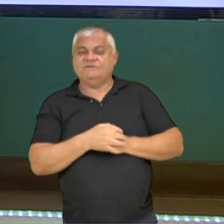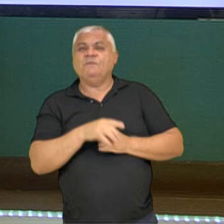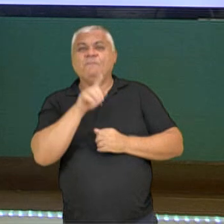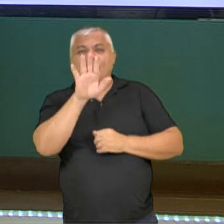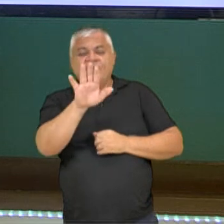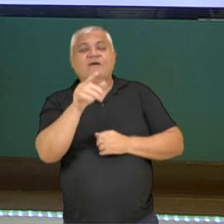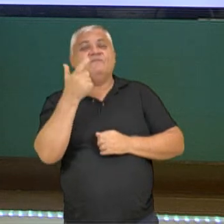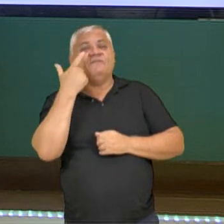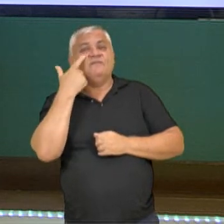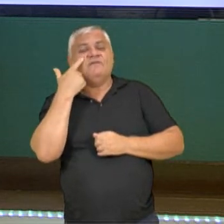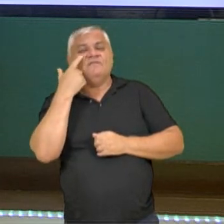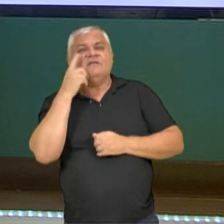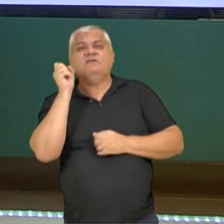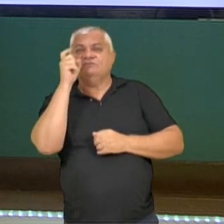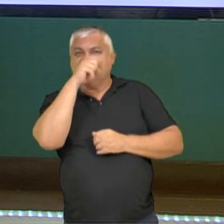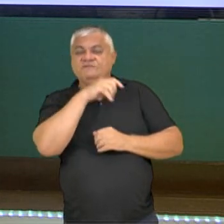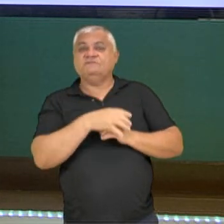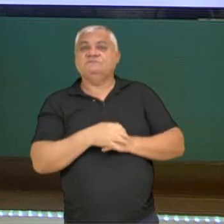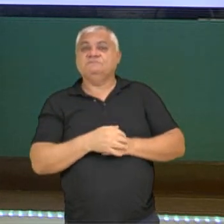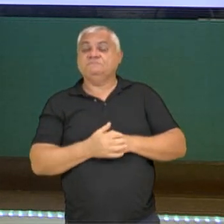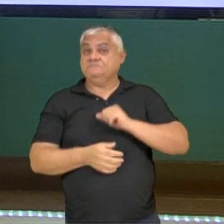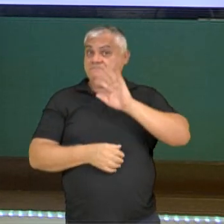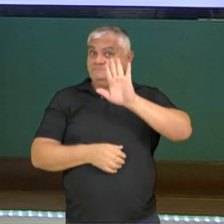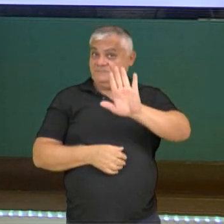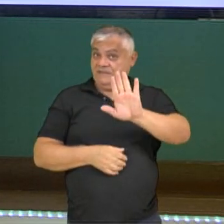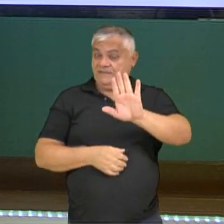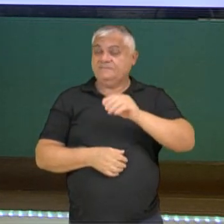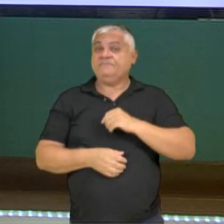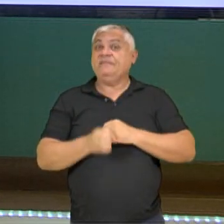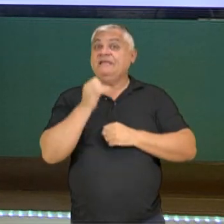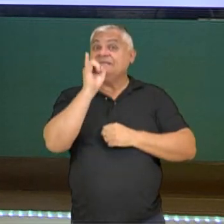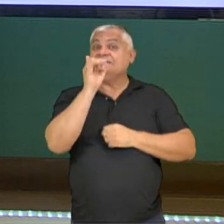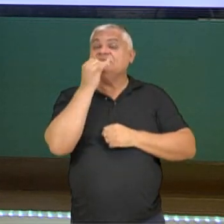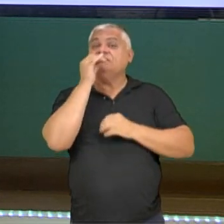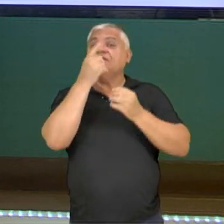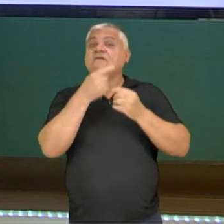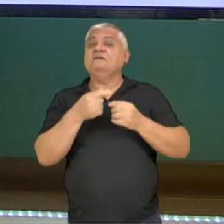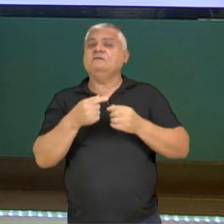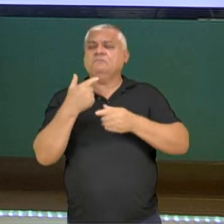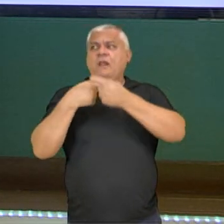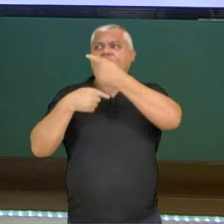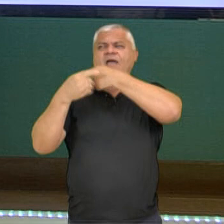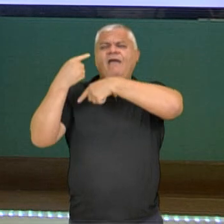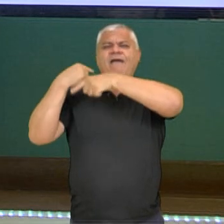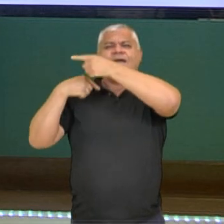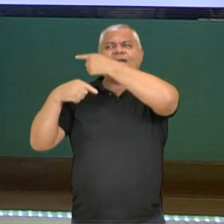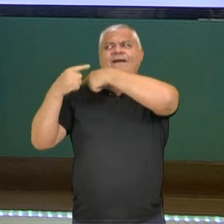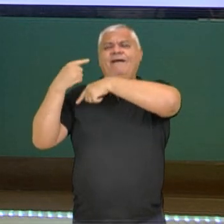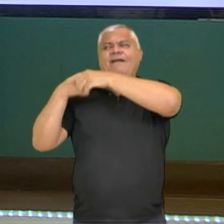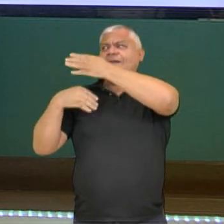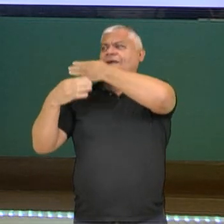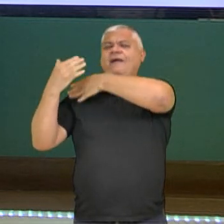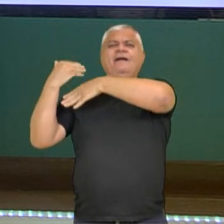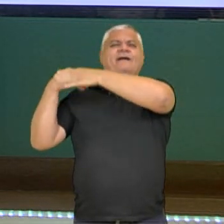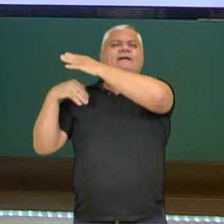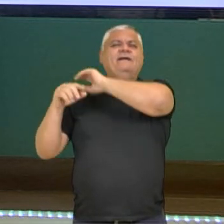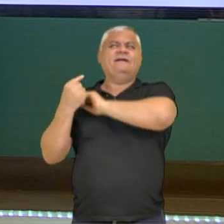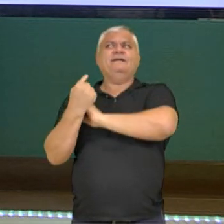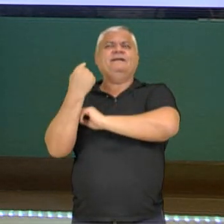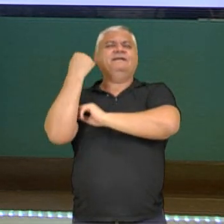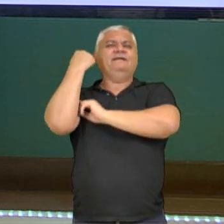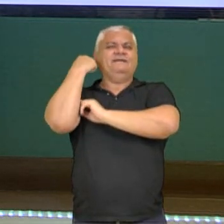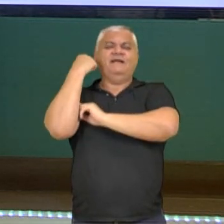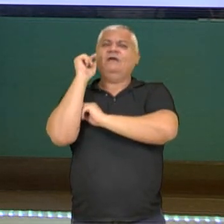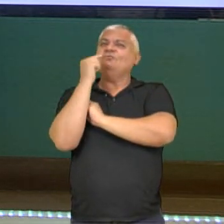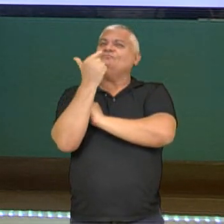vai ver quão difícil é. Agora, se nós voltarmos no tempo, tá? Se nós voltarmos, nós